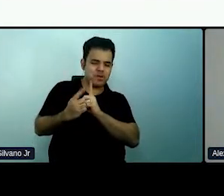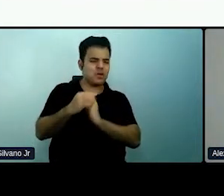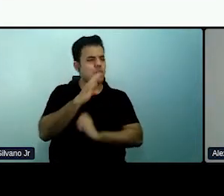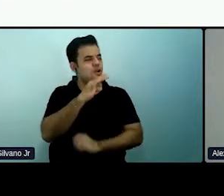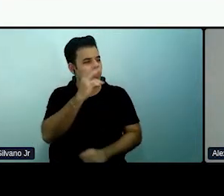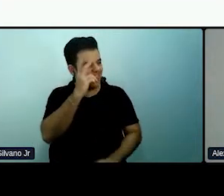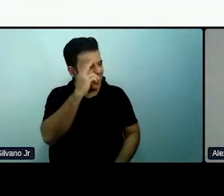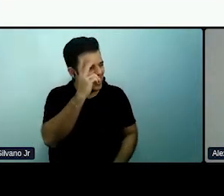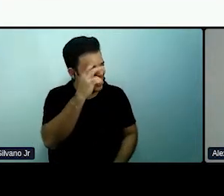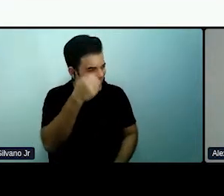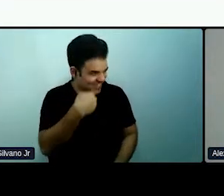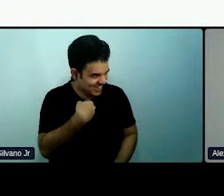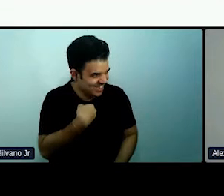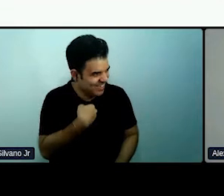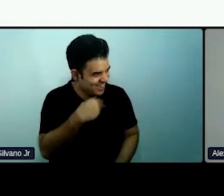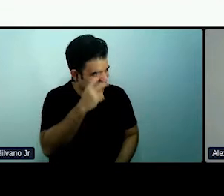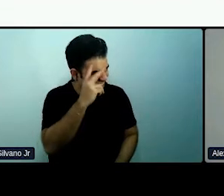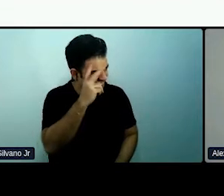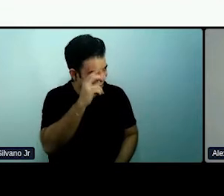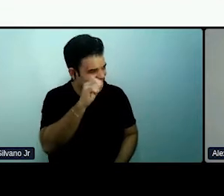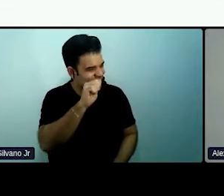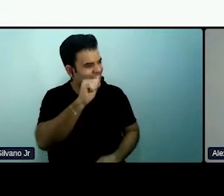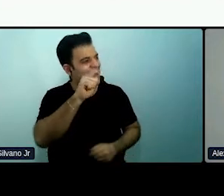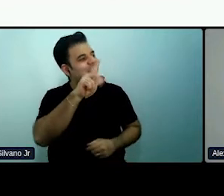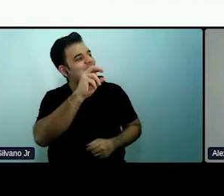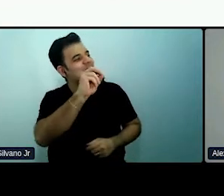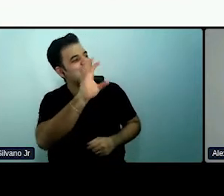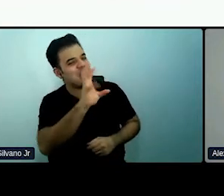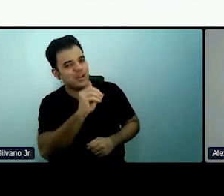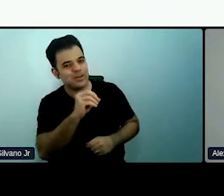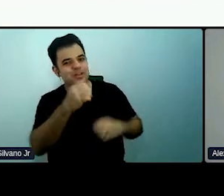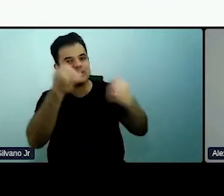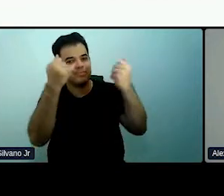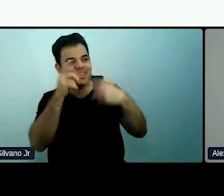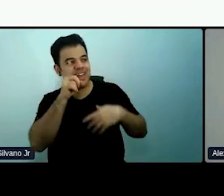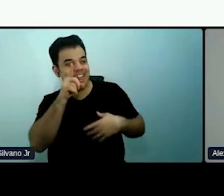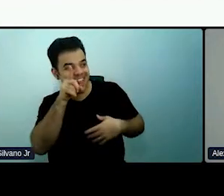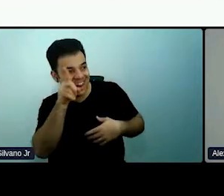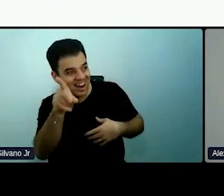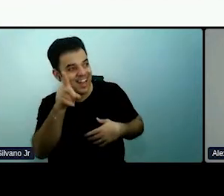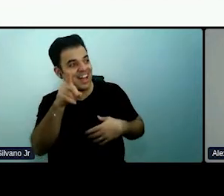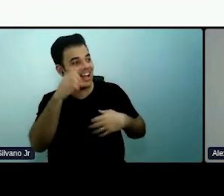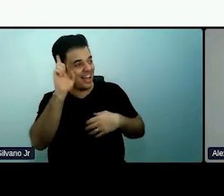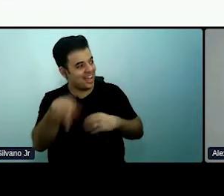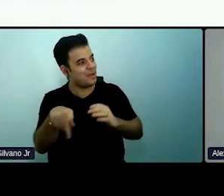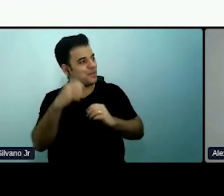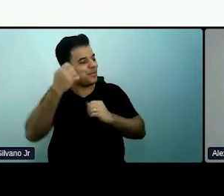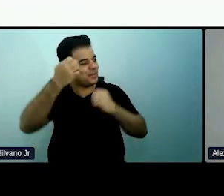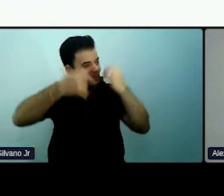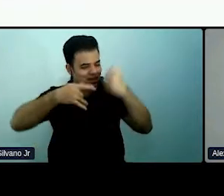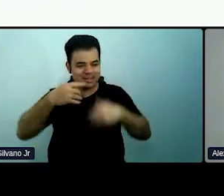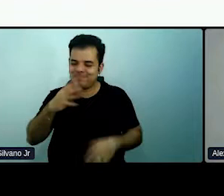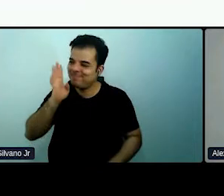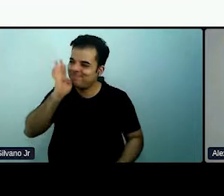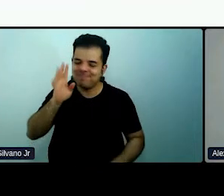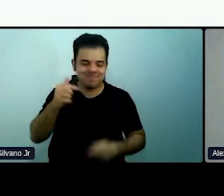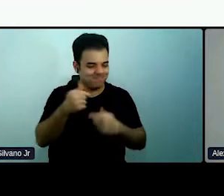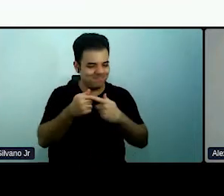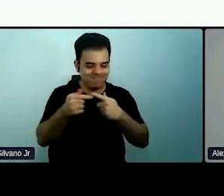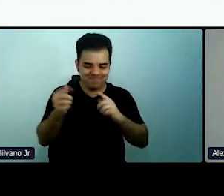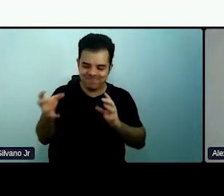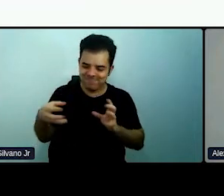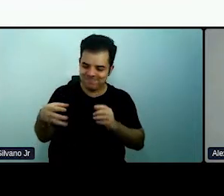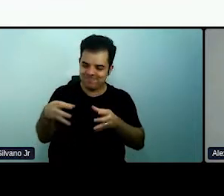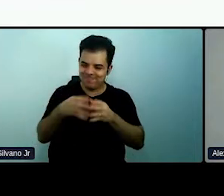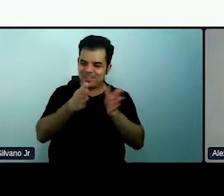ah, você lembra de mim, Álvaro? Que eu falei lá no onboarding, enfim. Então, foi muito legal essa primeira semana. Mas